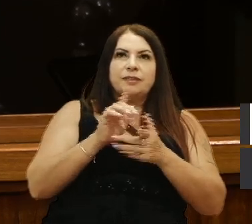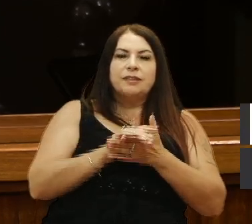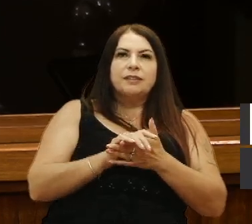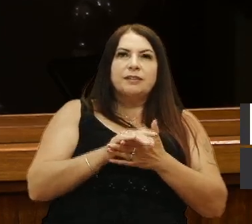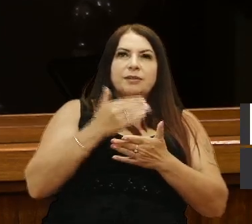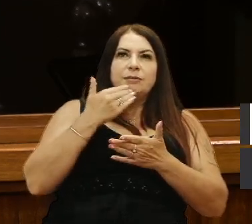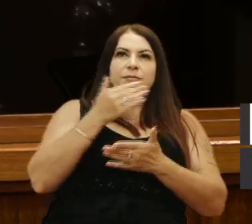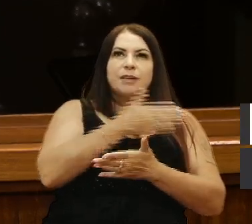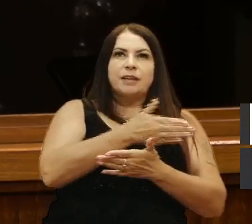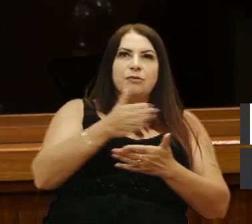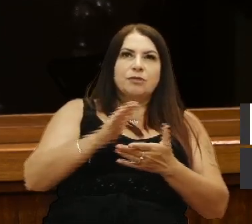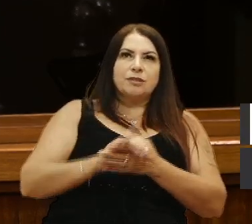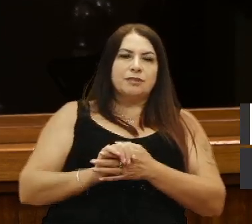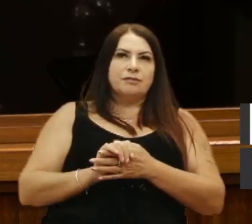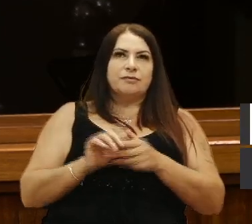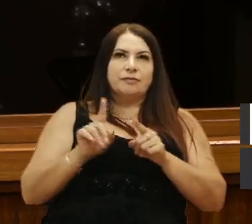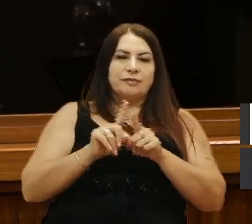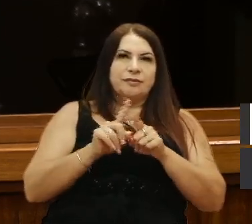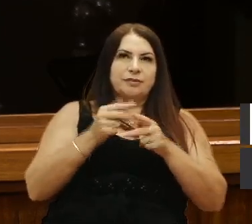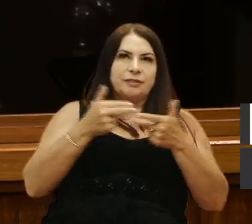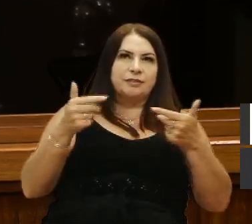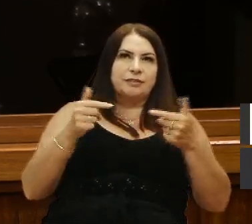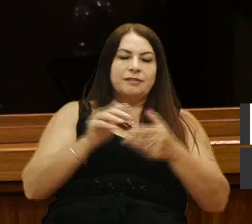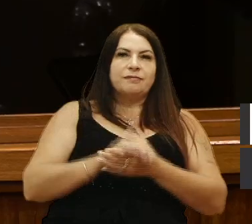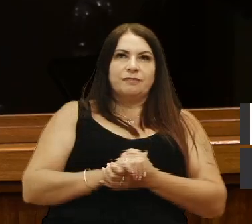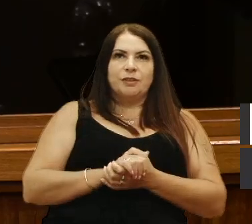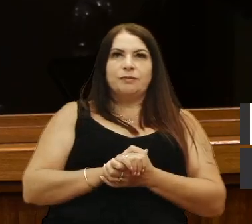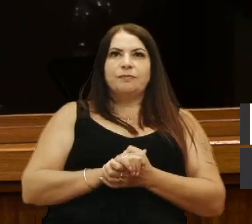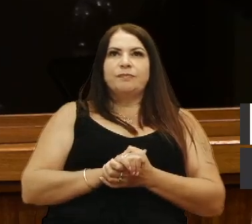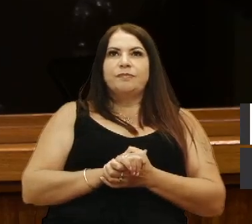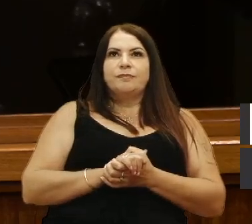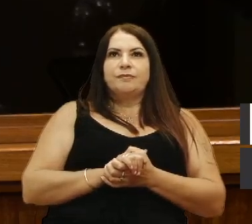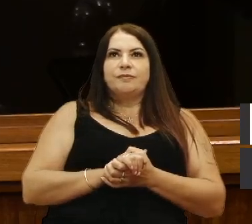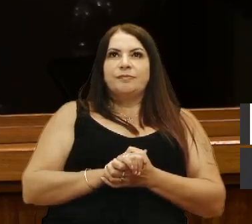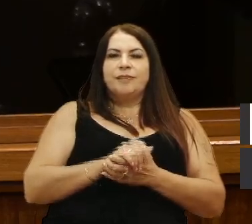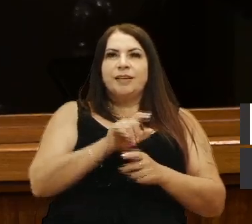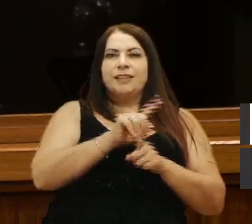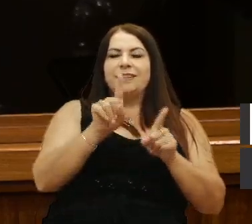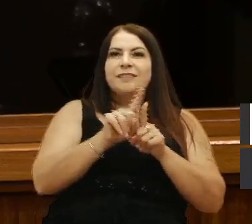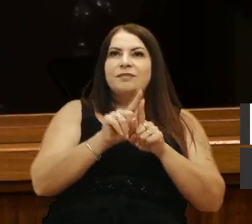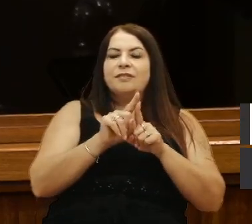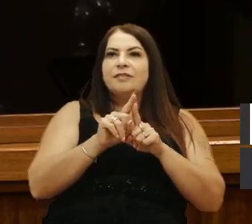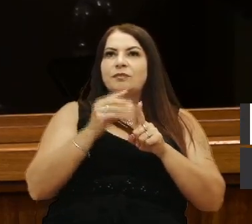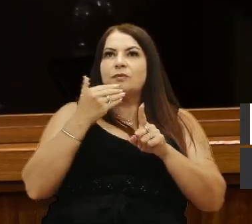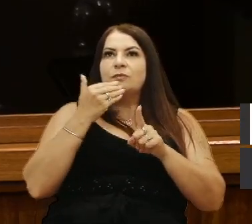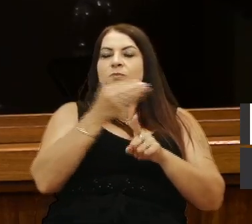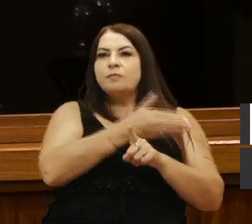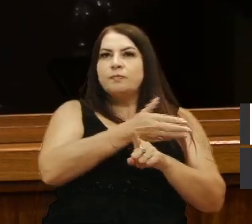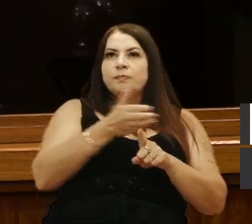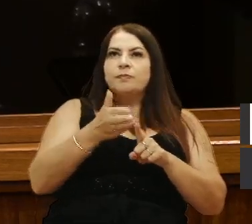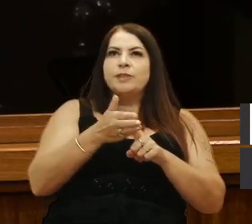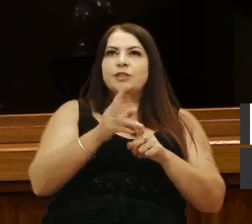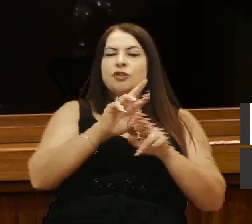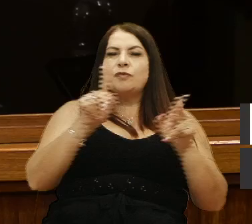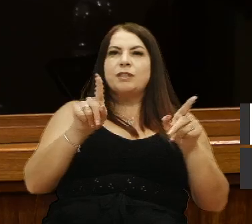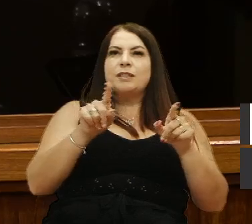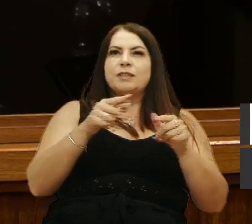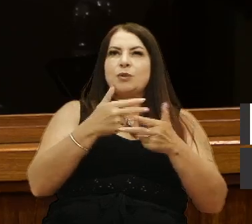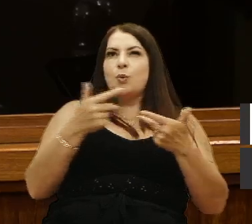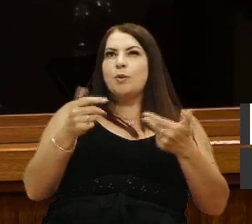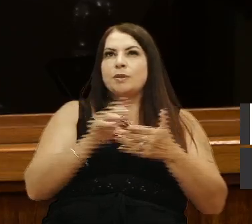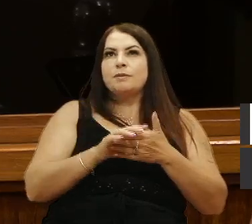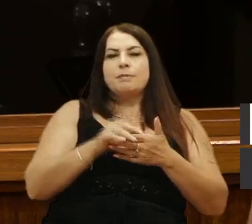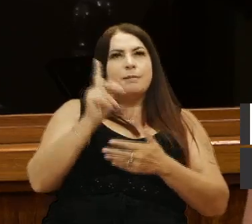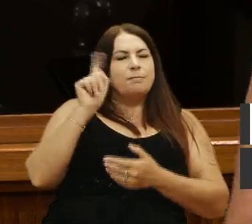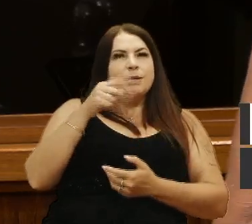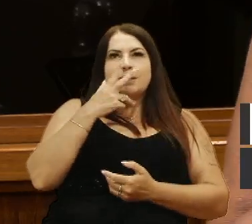pedíamos isso em várias coisas. Eu lembro da questão das podas das árvores, se pediu isso em várias coisas, mas parece que não,